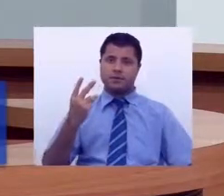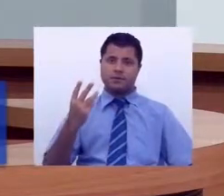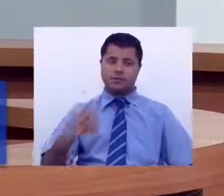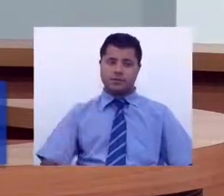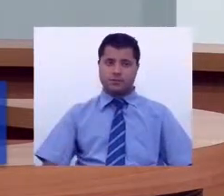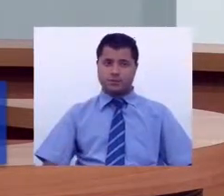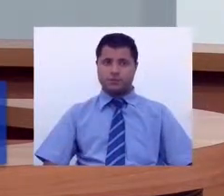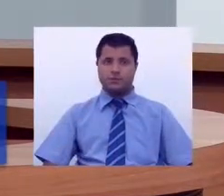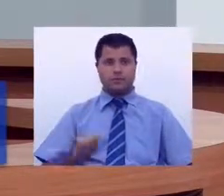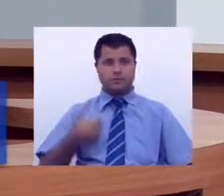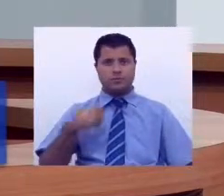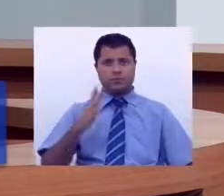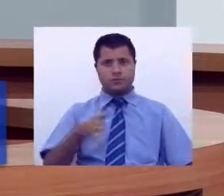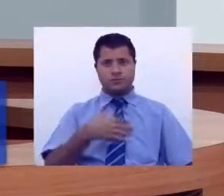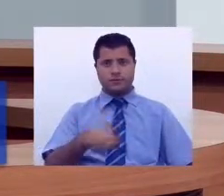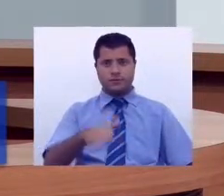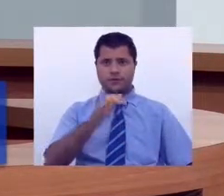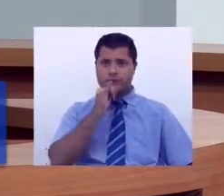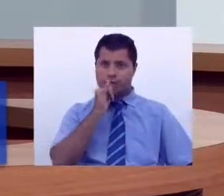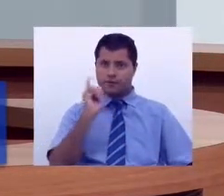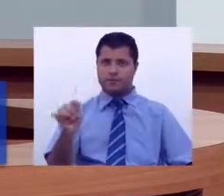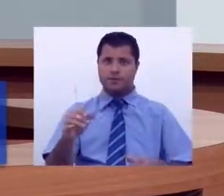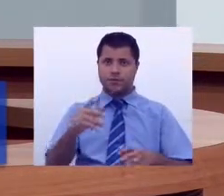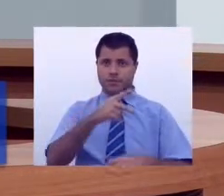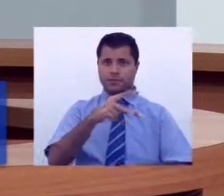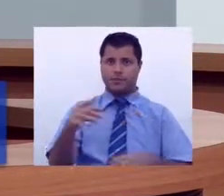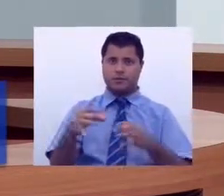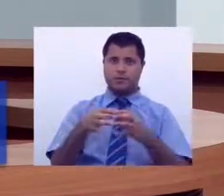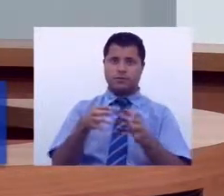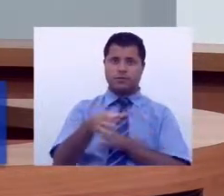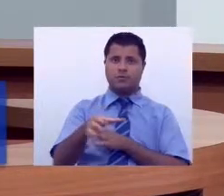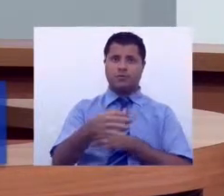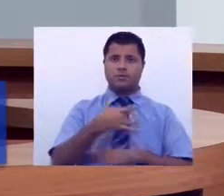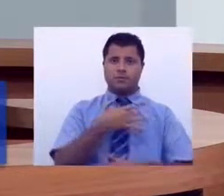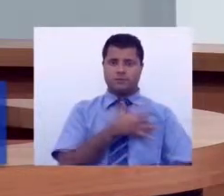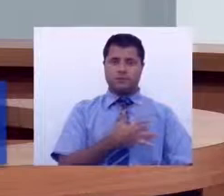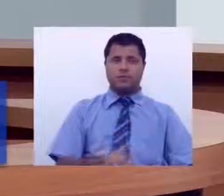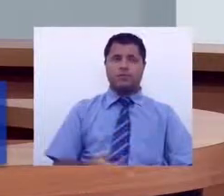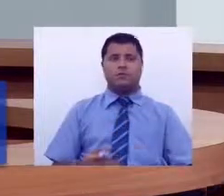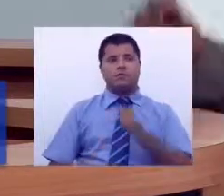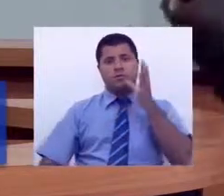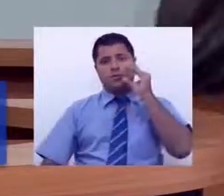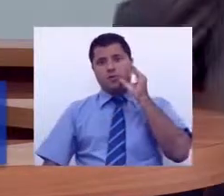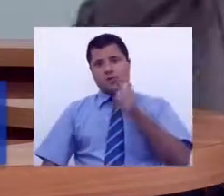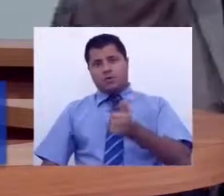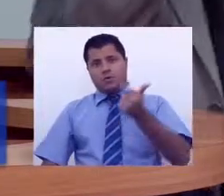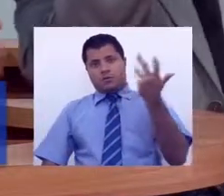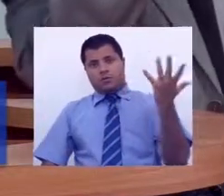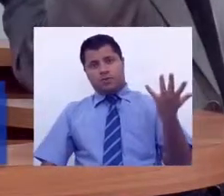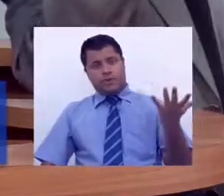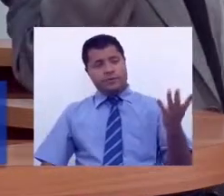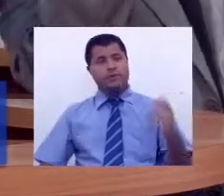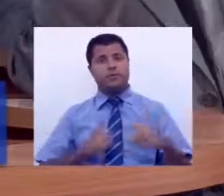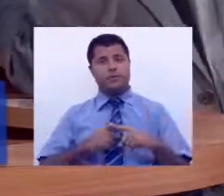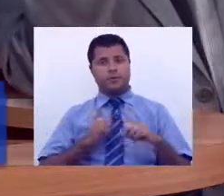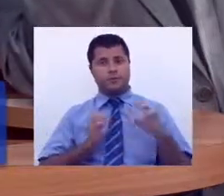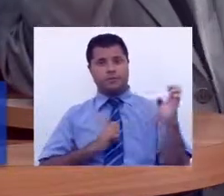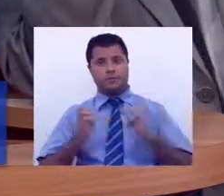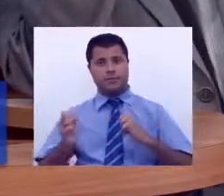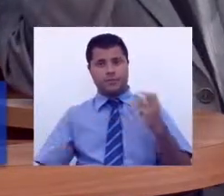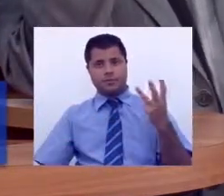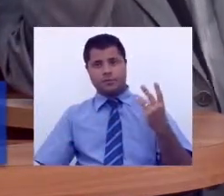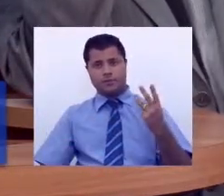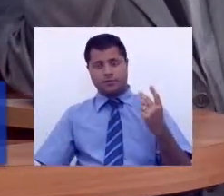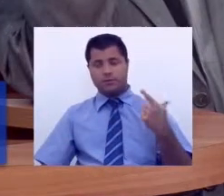para o presidente da Comissão de Saúde, para a gente avaliar quantos funcionários tem lá, se as empresas terceirizadas, vereador Geraldo, do Hospital Pimentas,